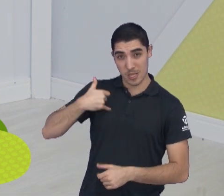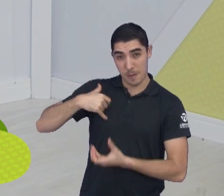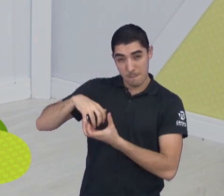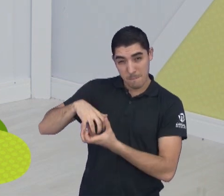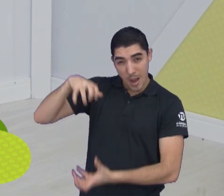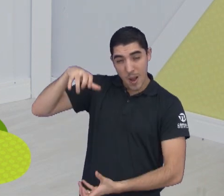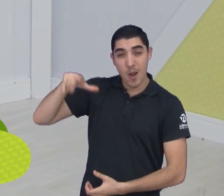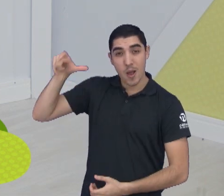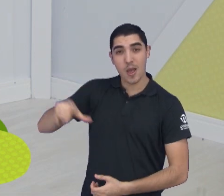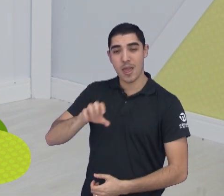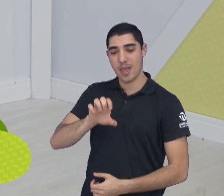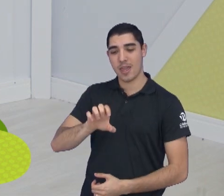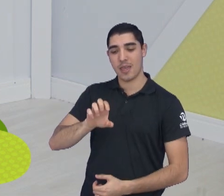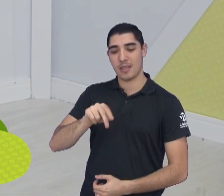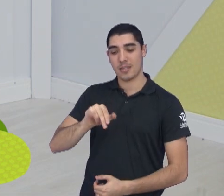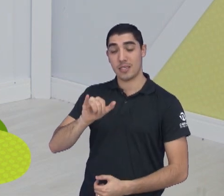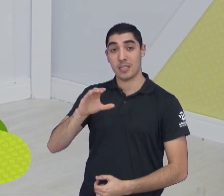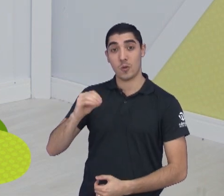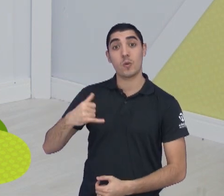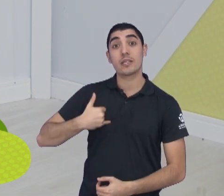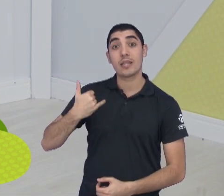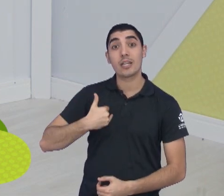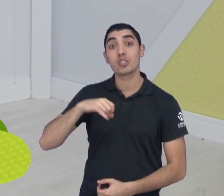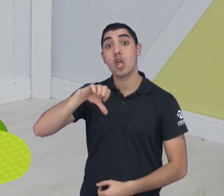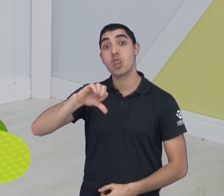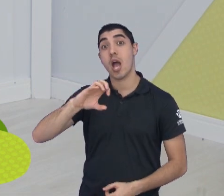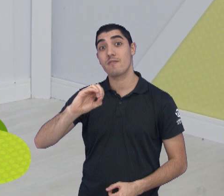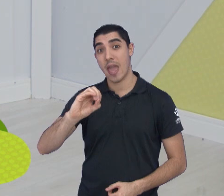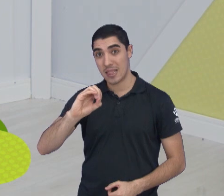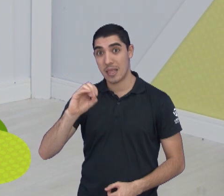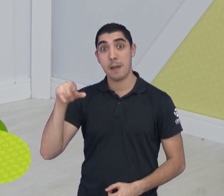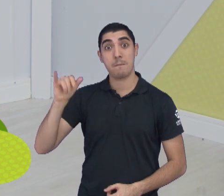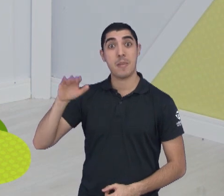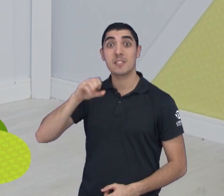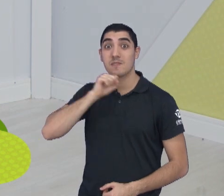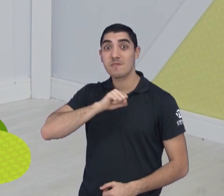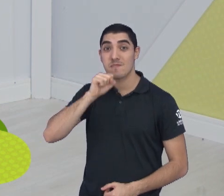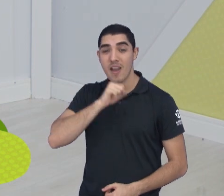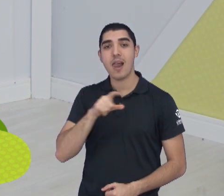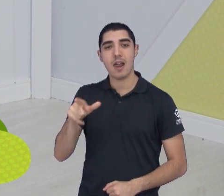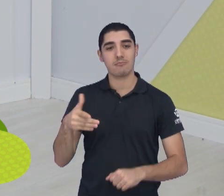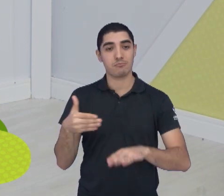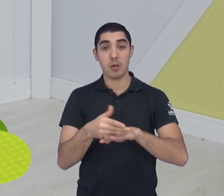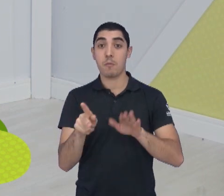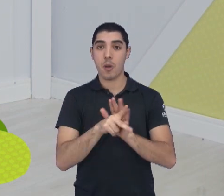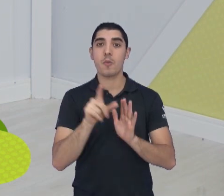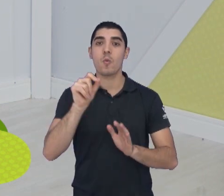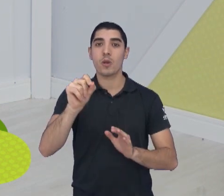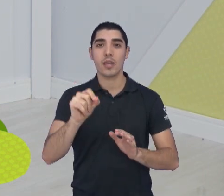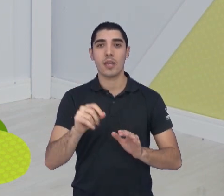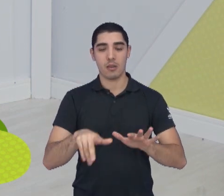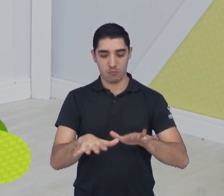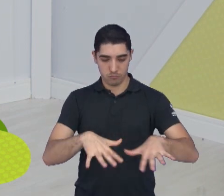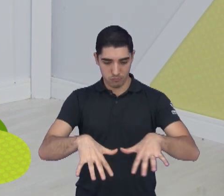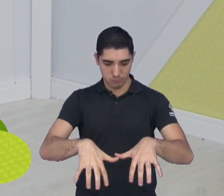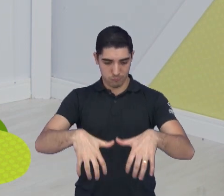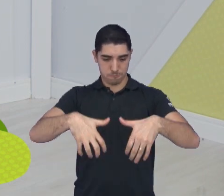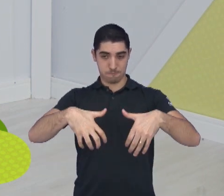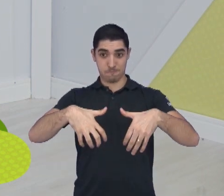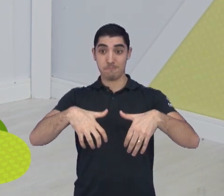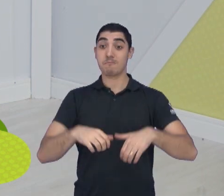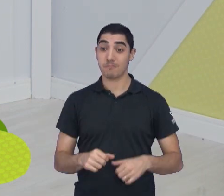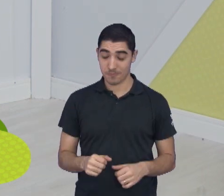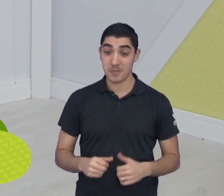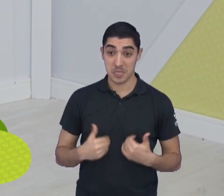dona Emiko Kobayashi, de 90 anos, que ela compete na modalidade dominó. Para a definição do campeão geral